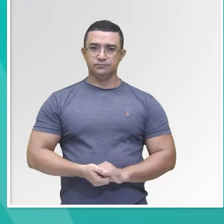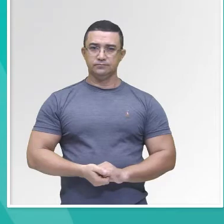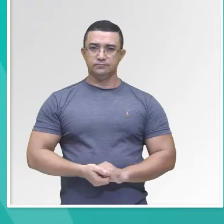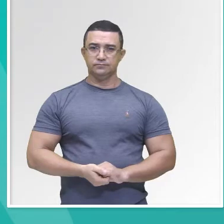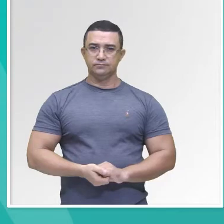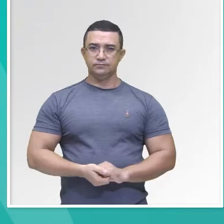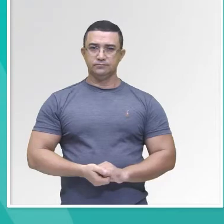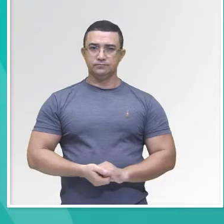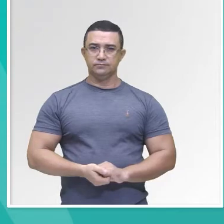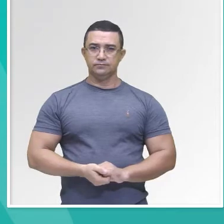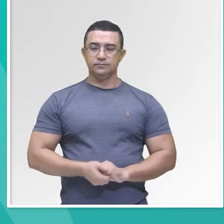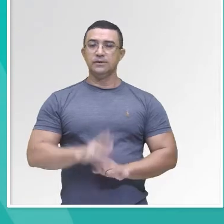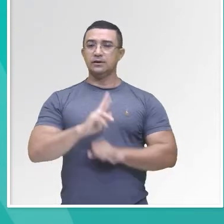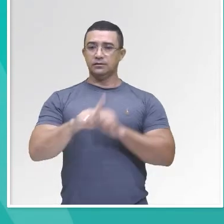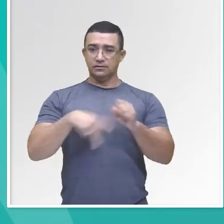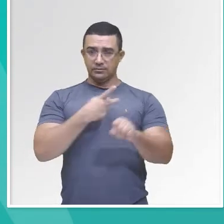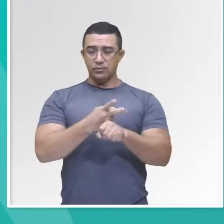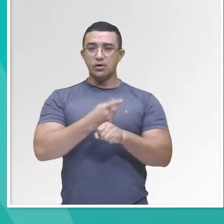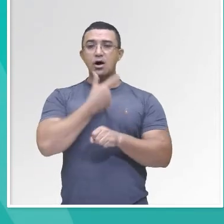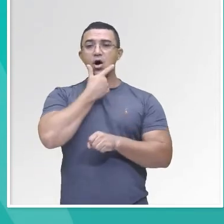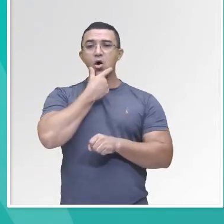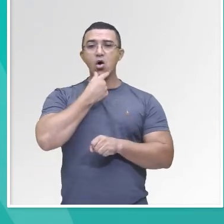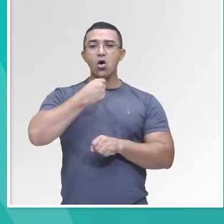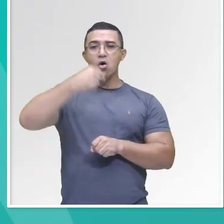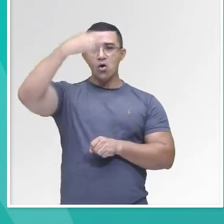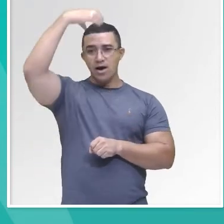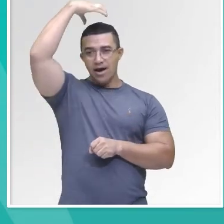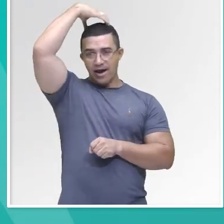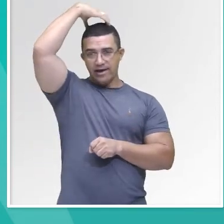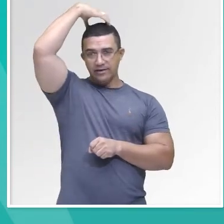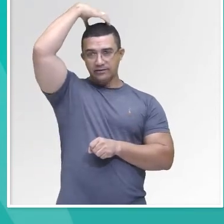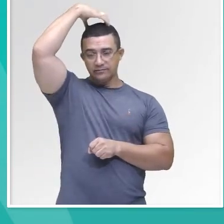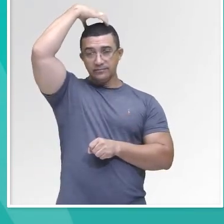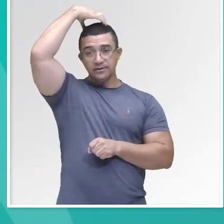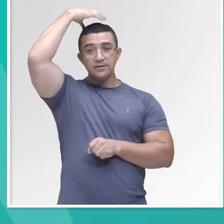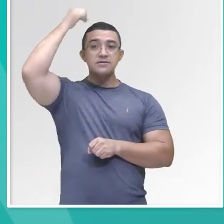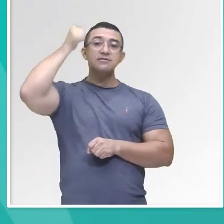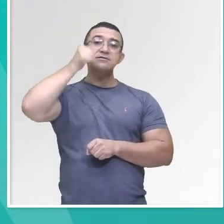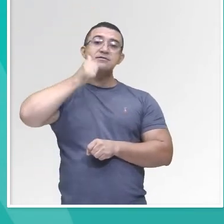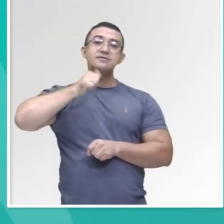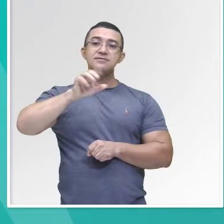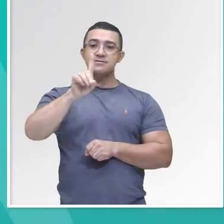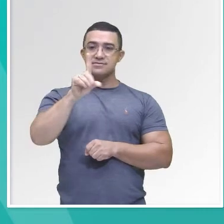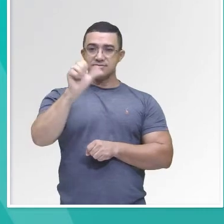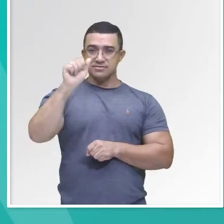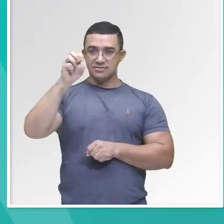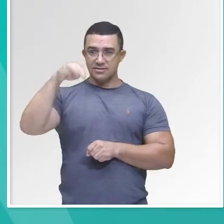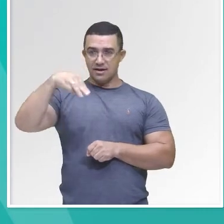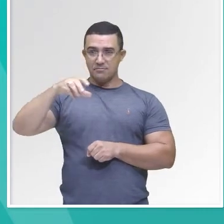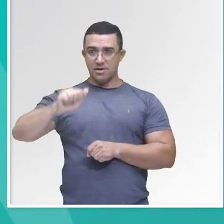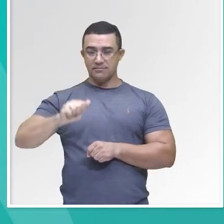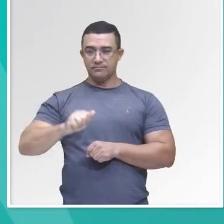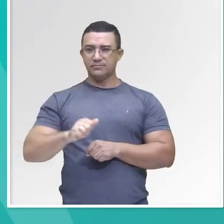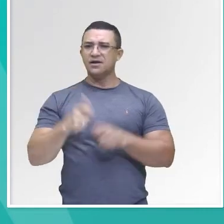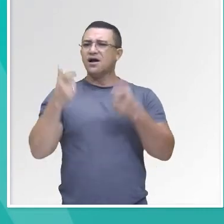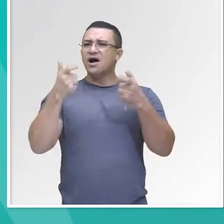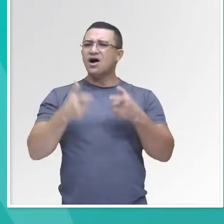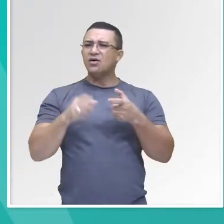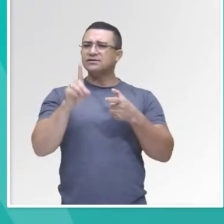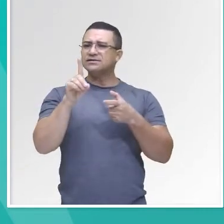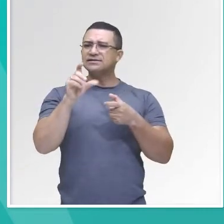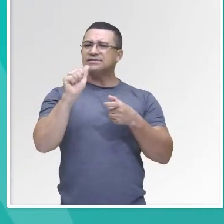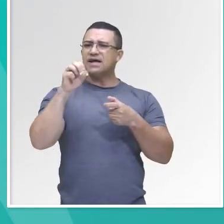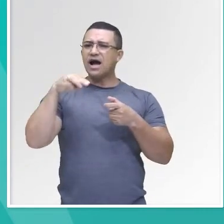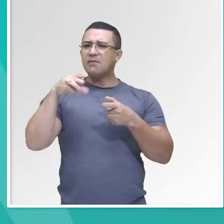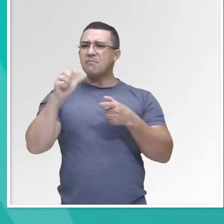E logo depois, o rei e a dama. E aí vem a grande confusão. Mas, professora, onde será que fica a dama? Onde será que fica